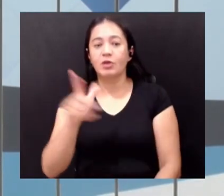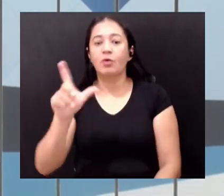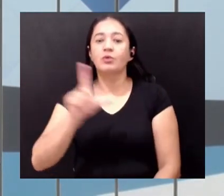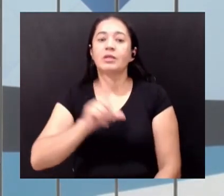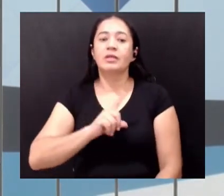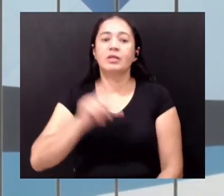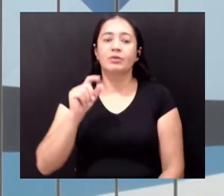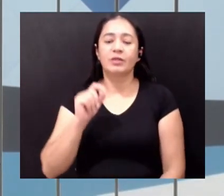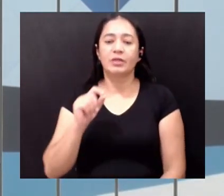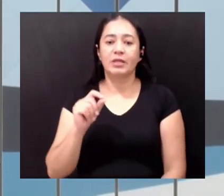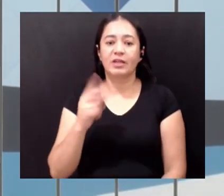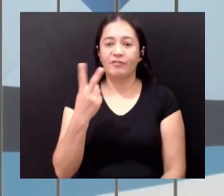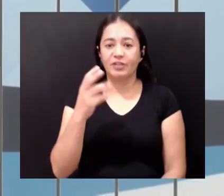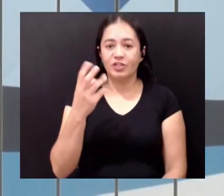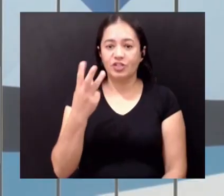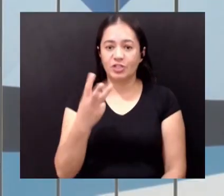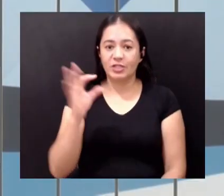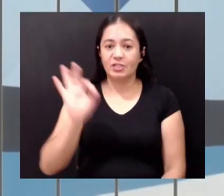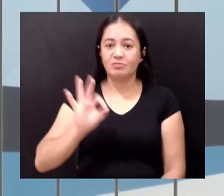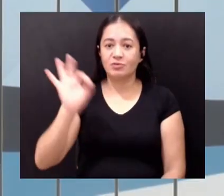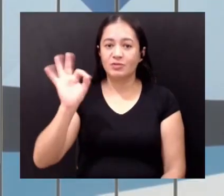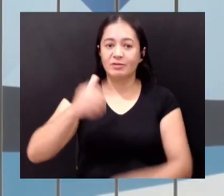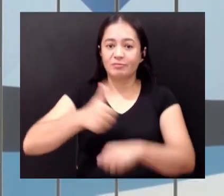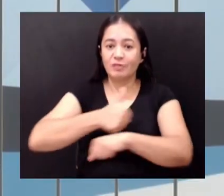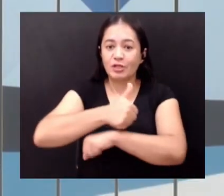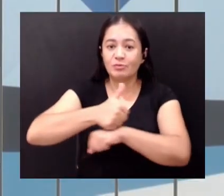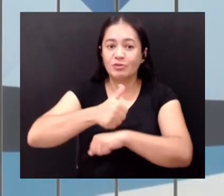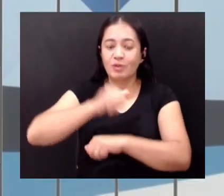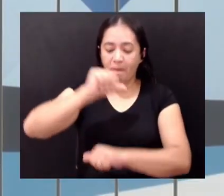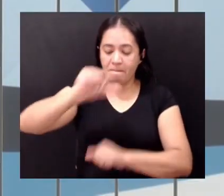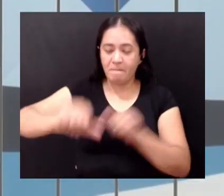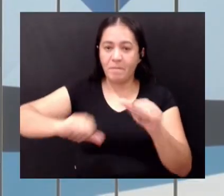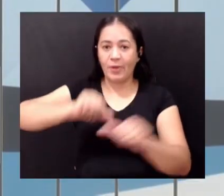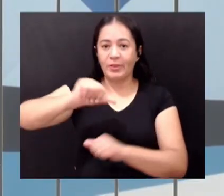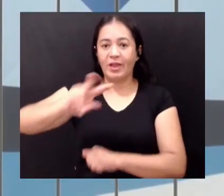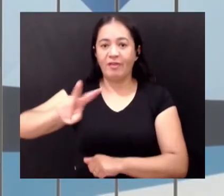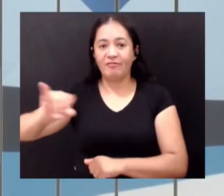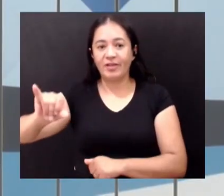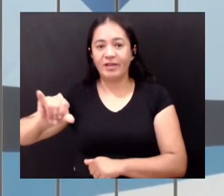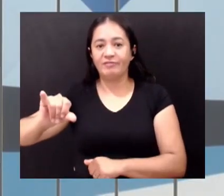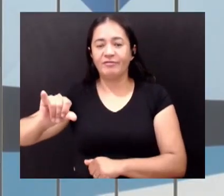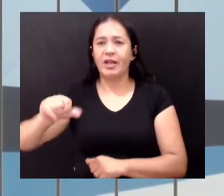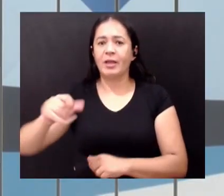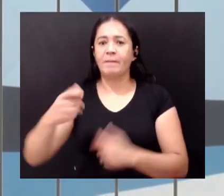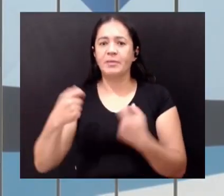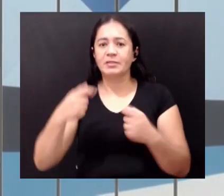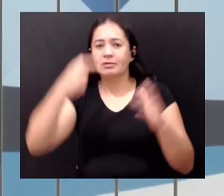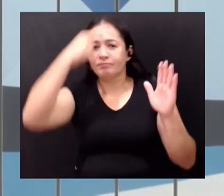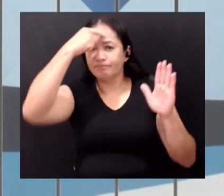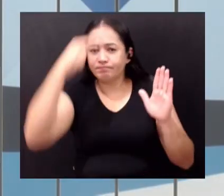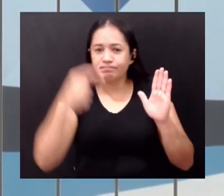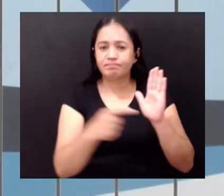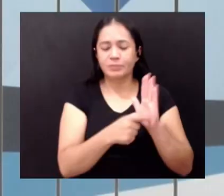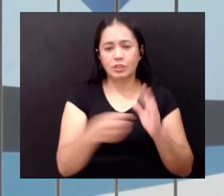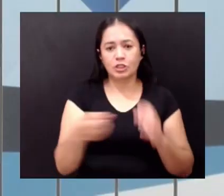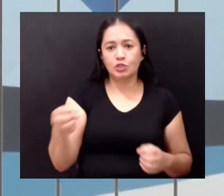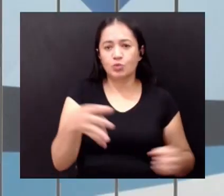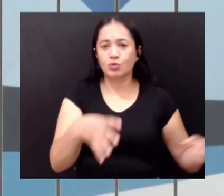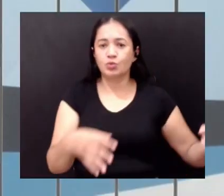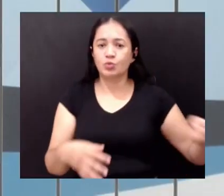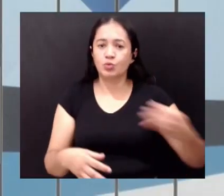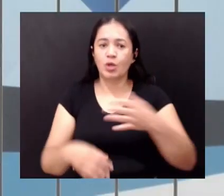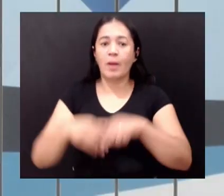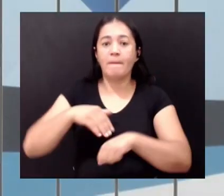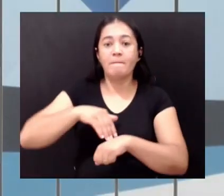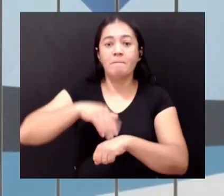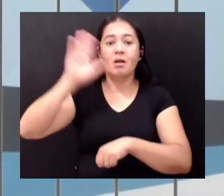das profissões vão mudar. Então, vão começar a demandar mais inteligência artificial, mais inovação, e isso talvez segure também parte